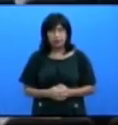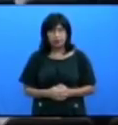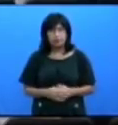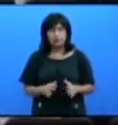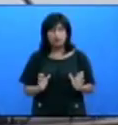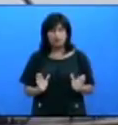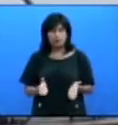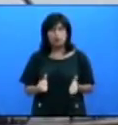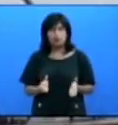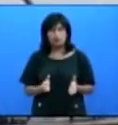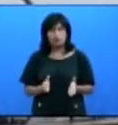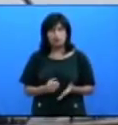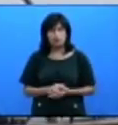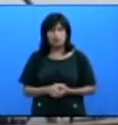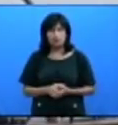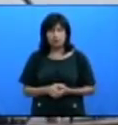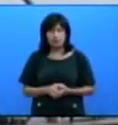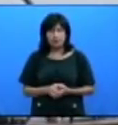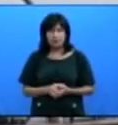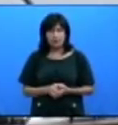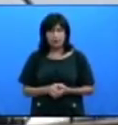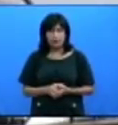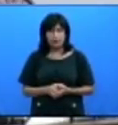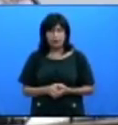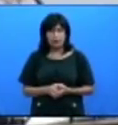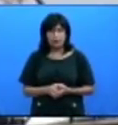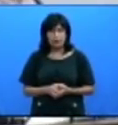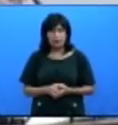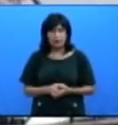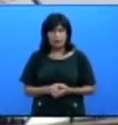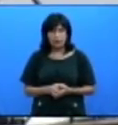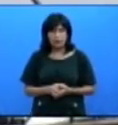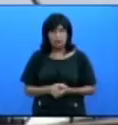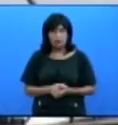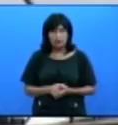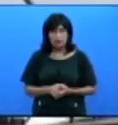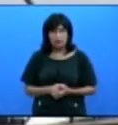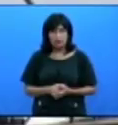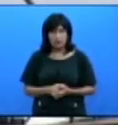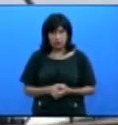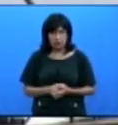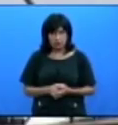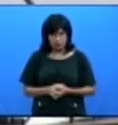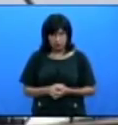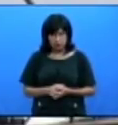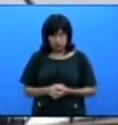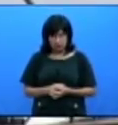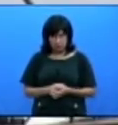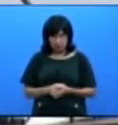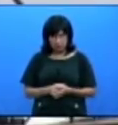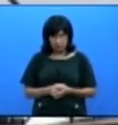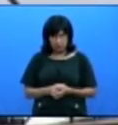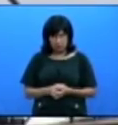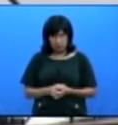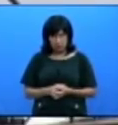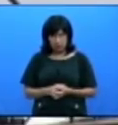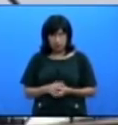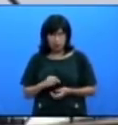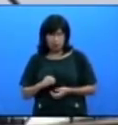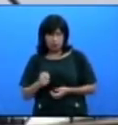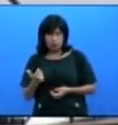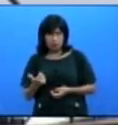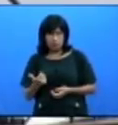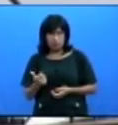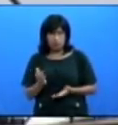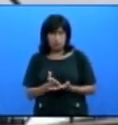Passamos agora a, pelo menos ao início, né, estamos a 4 minutos do término do tempo regimental,